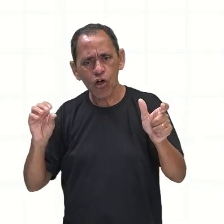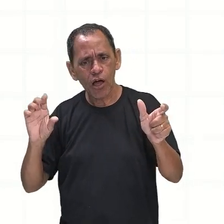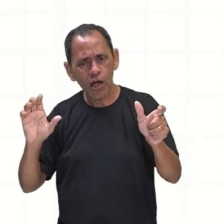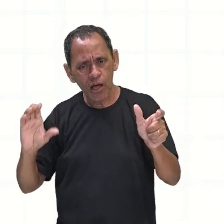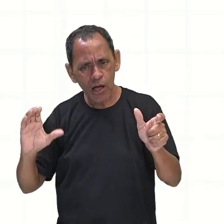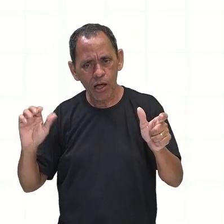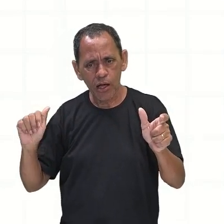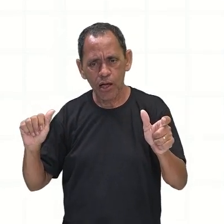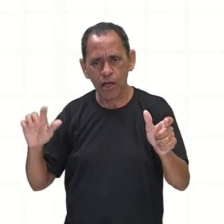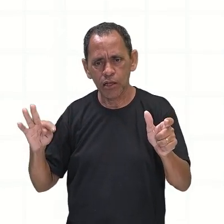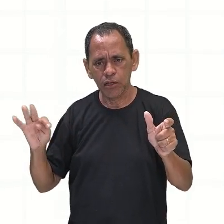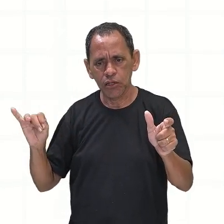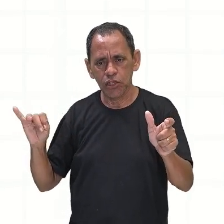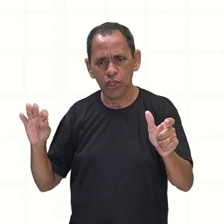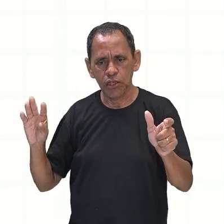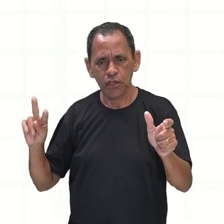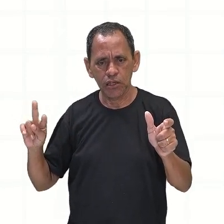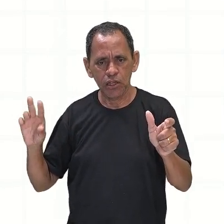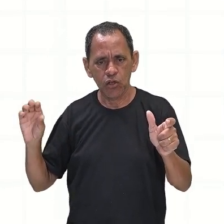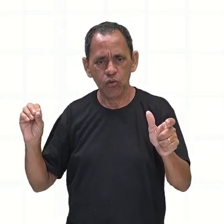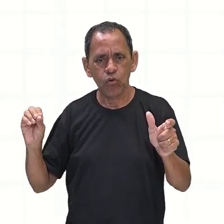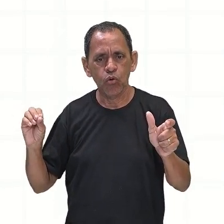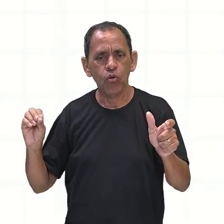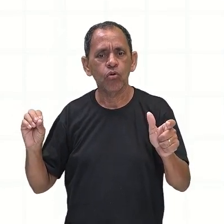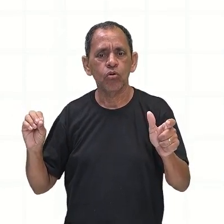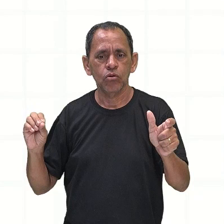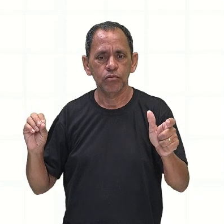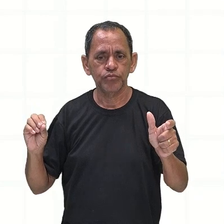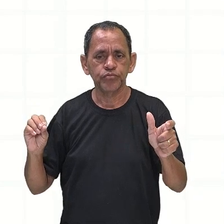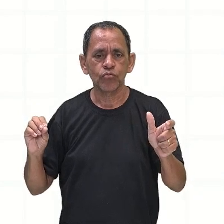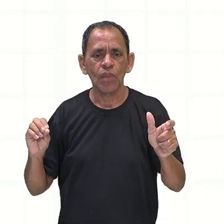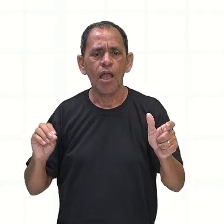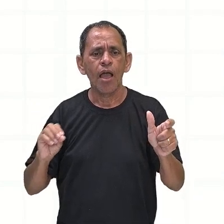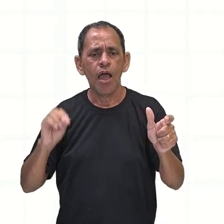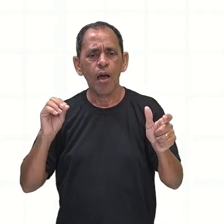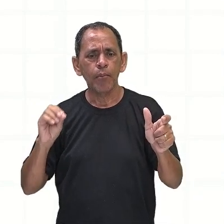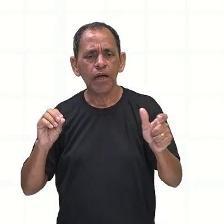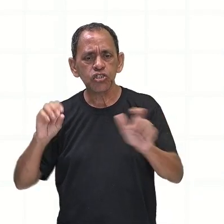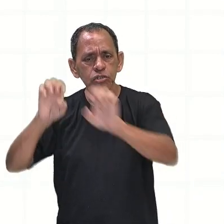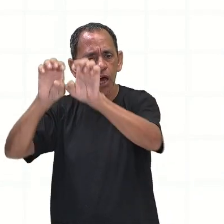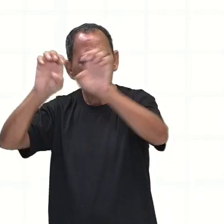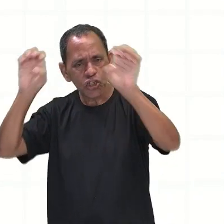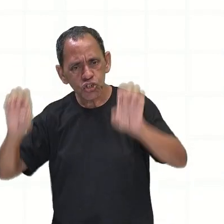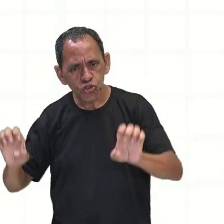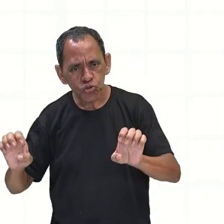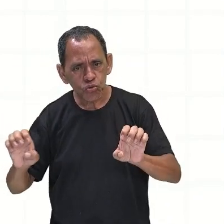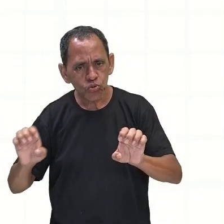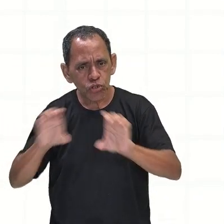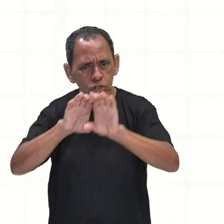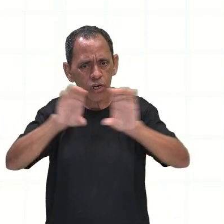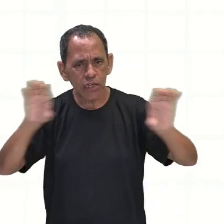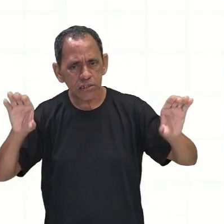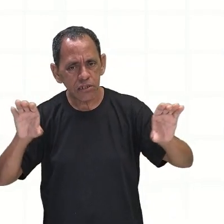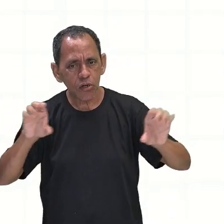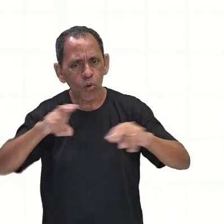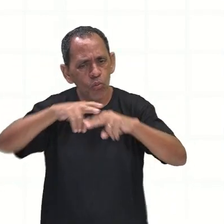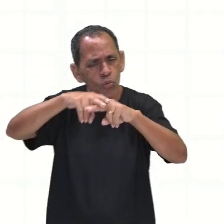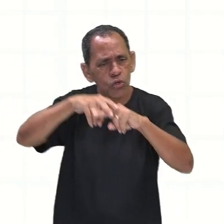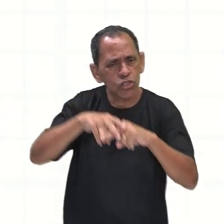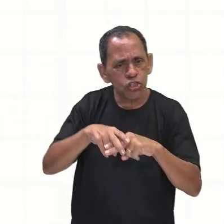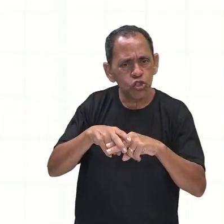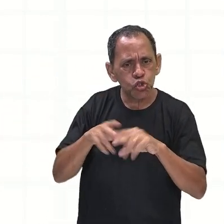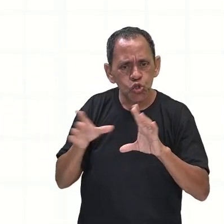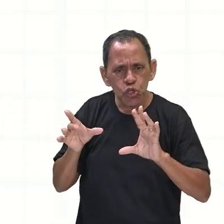Por isso, não está ligado nem ao sujeito, nem ao predicado. Pode ser também chamado